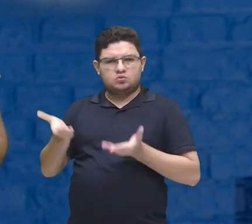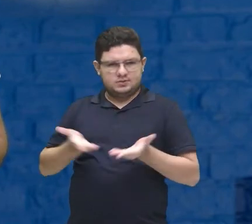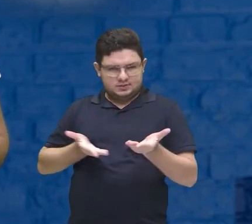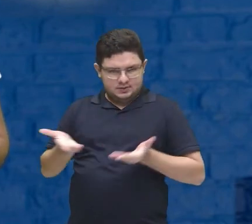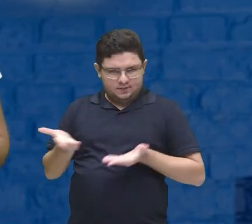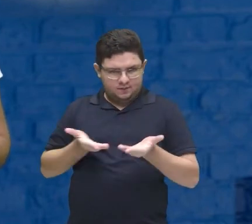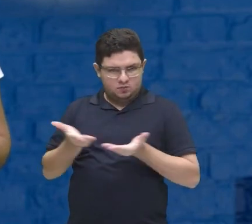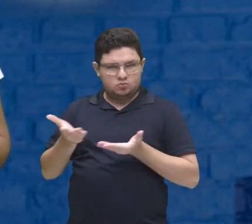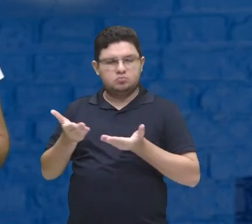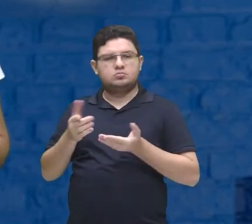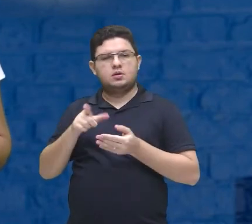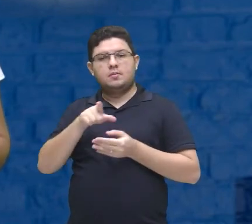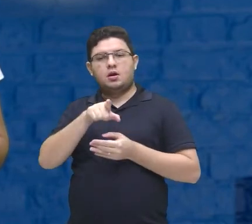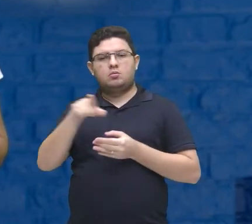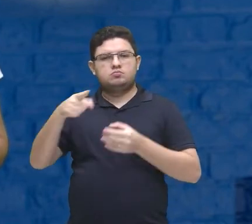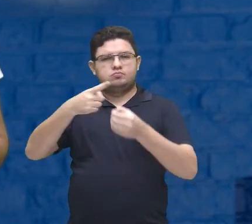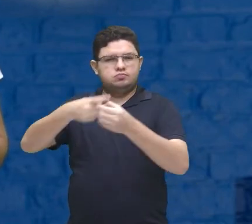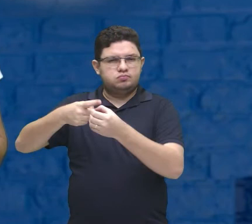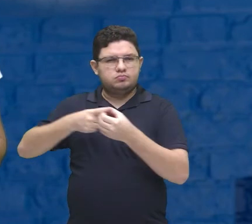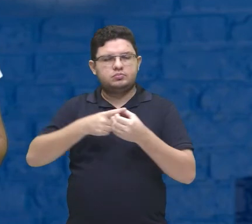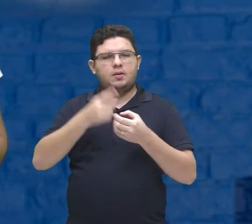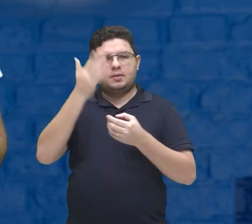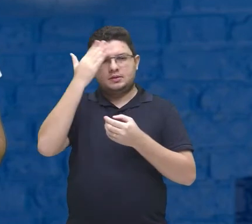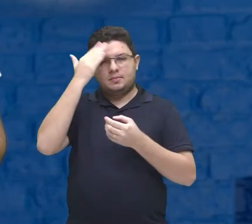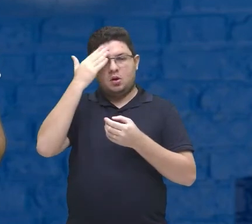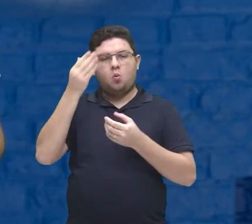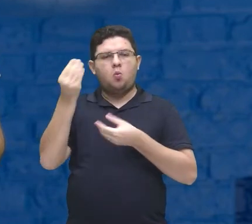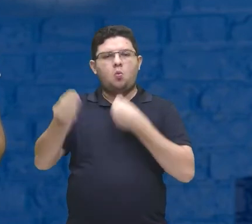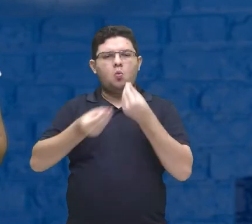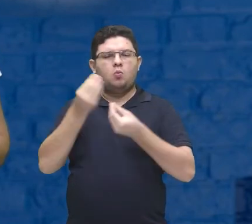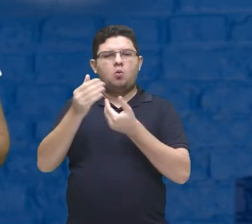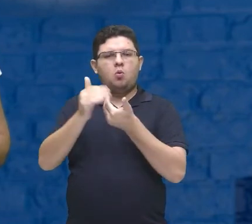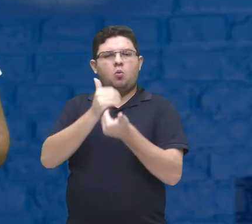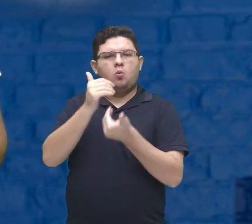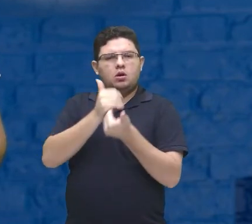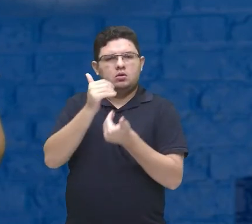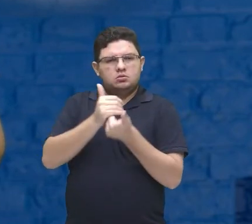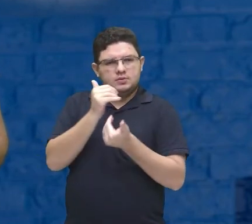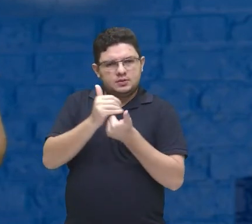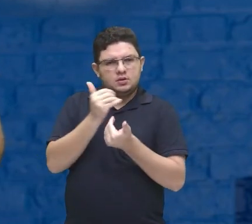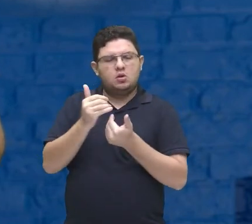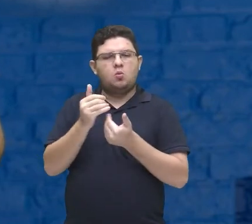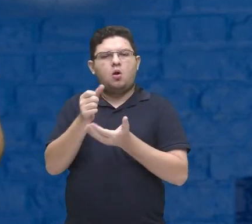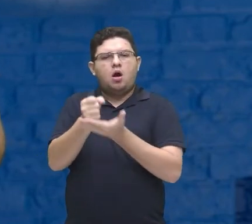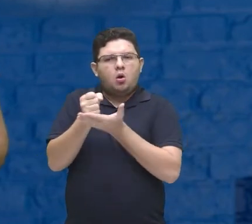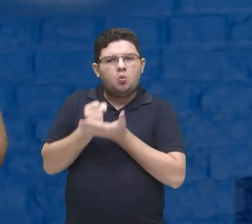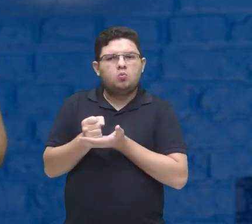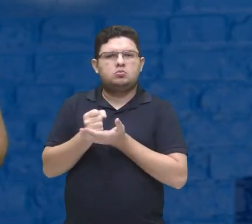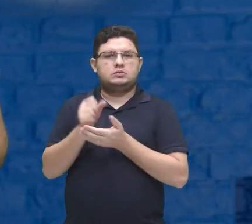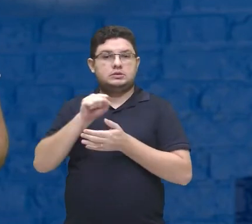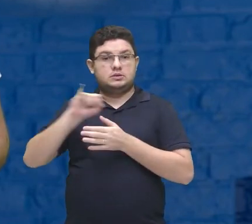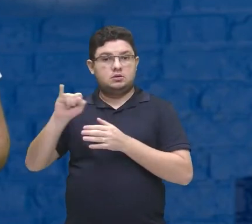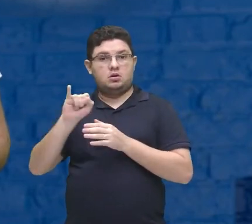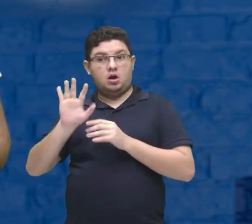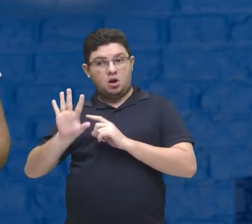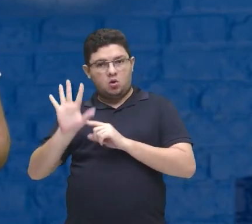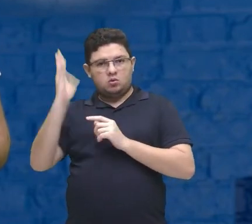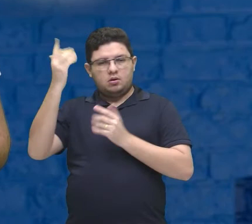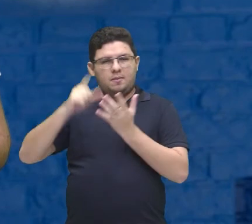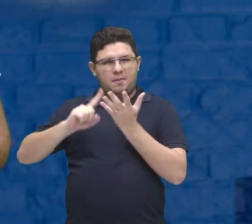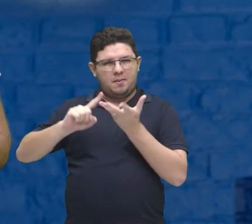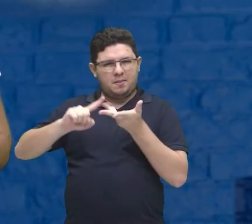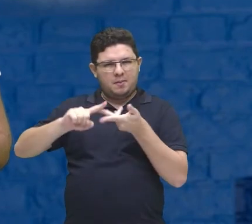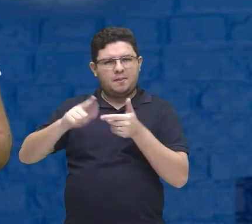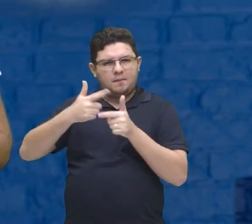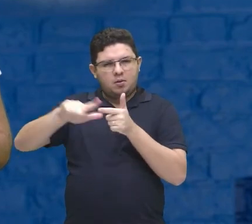possam saber onde buscar uma orientação, uma ajuda, um atendimento, quando se depararem com situações como essas que nós tratamos hoje aqui